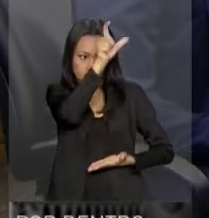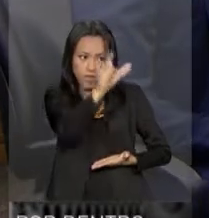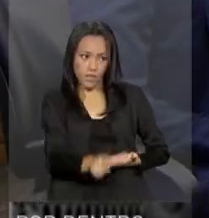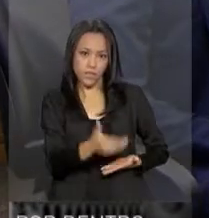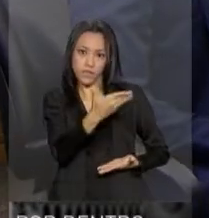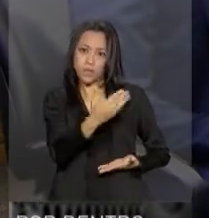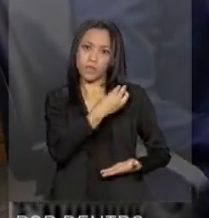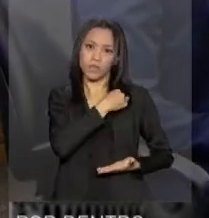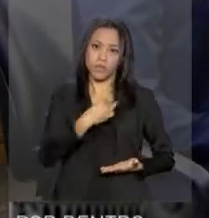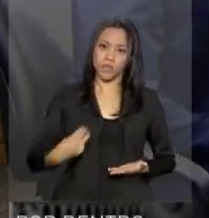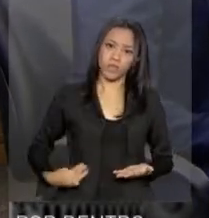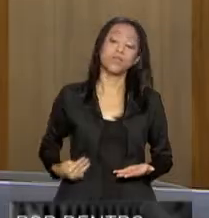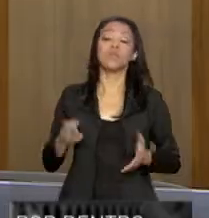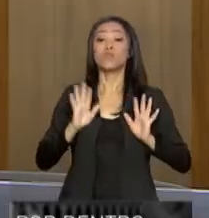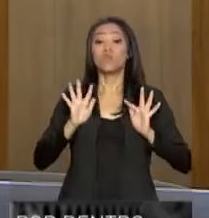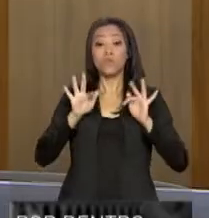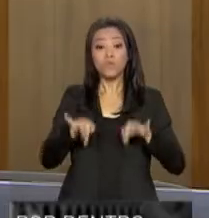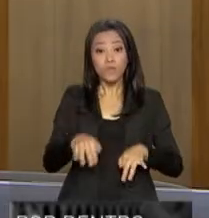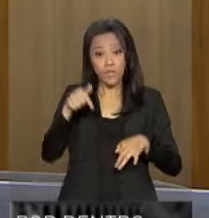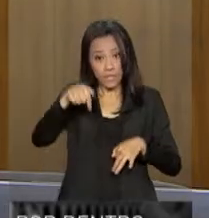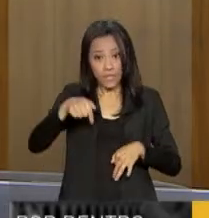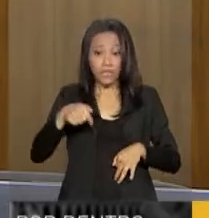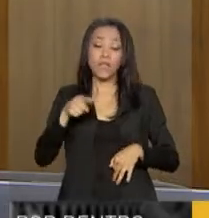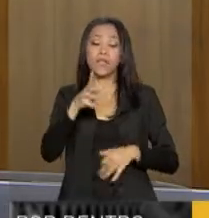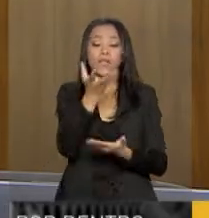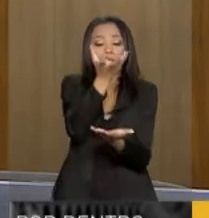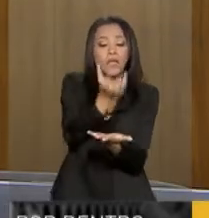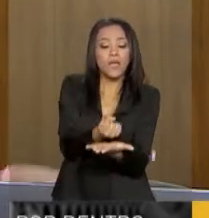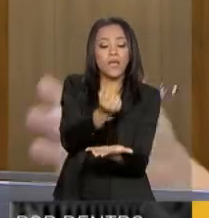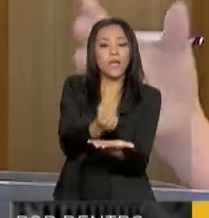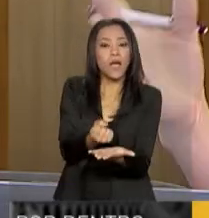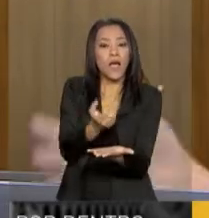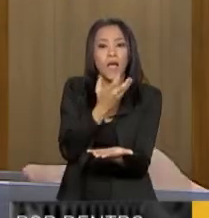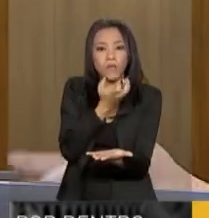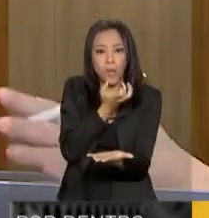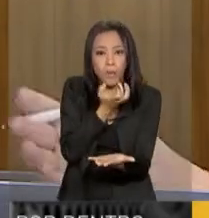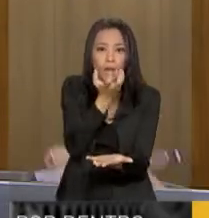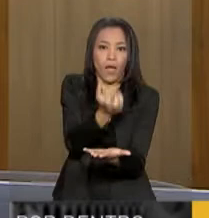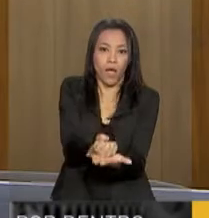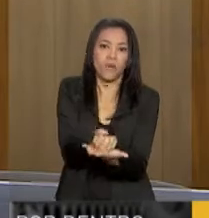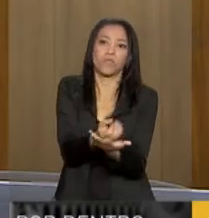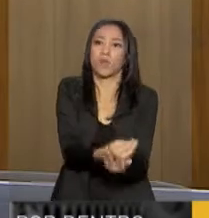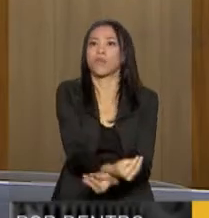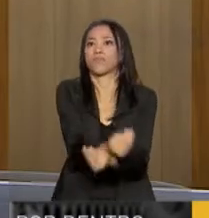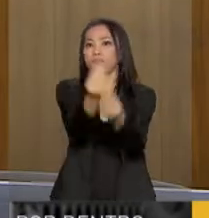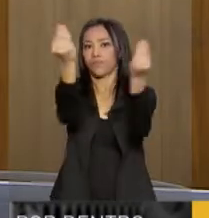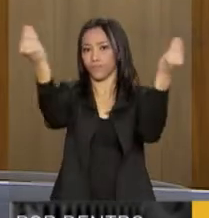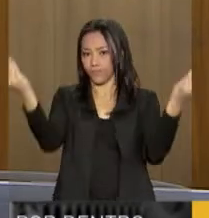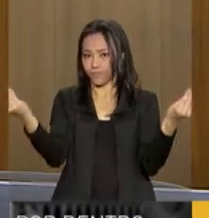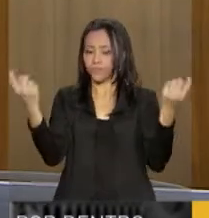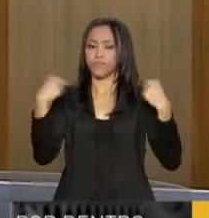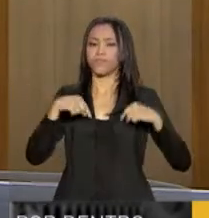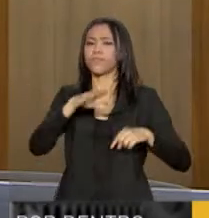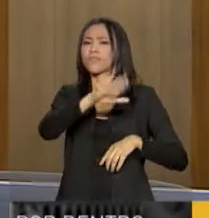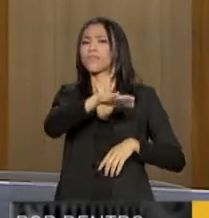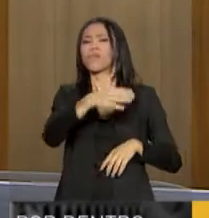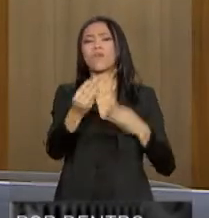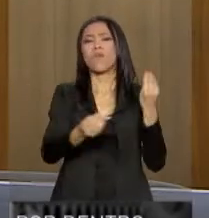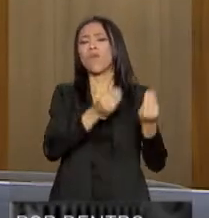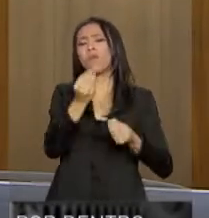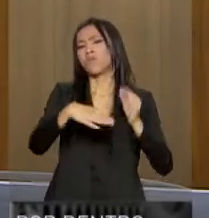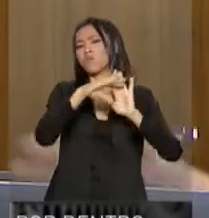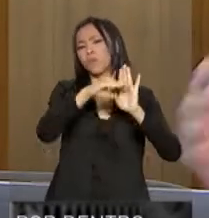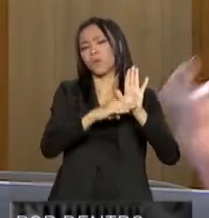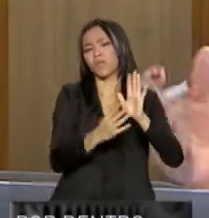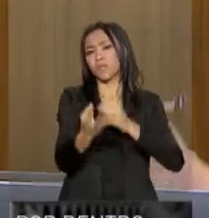rosário ao final o áudio vai estar disponível no site da rede nacional de rádio início vamos falar um pouquinho desses programas de integridade no